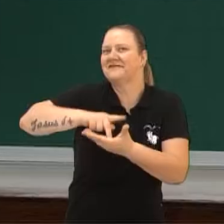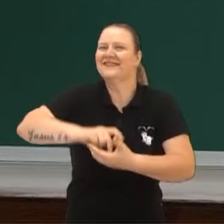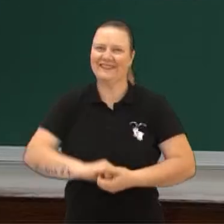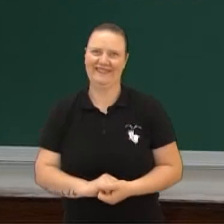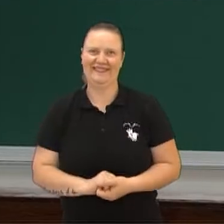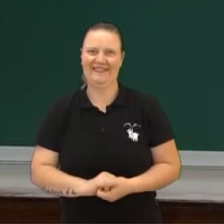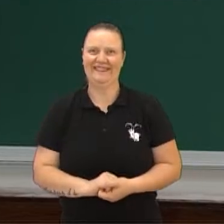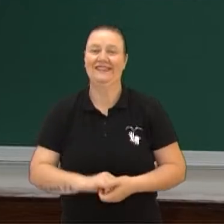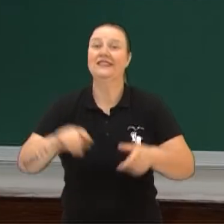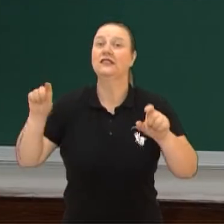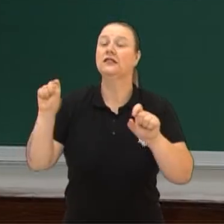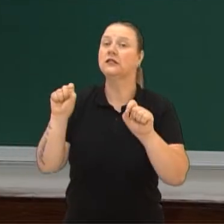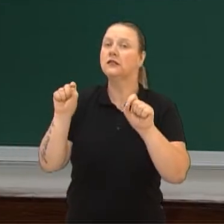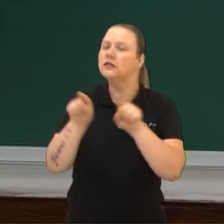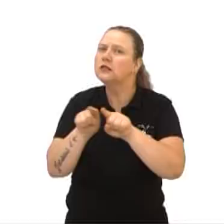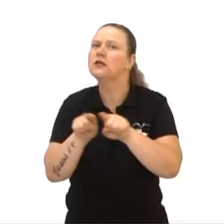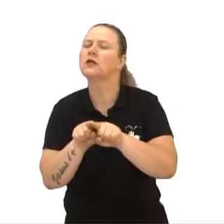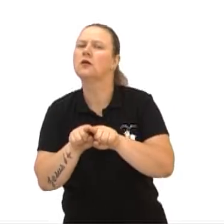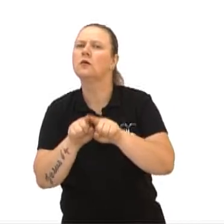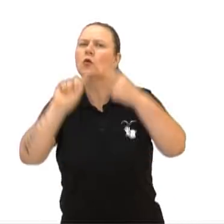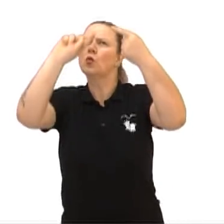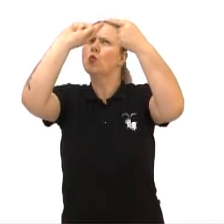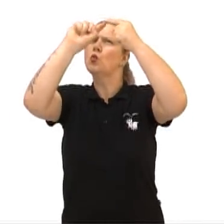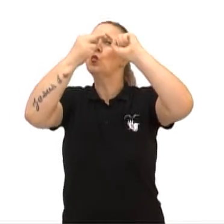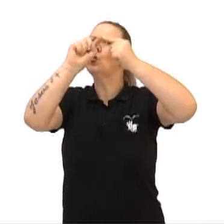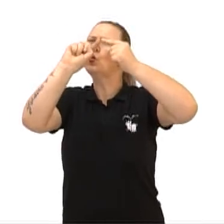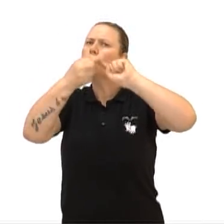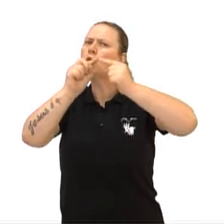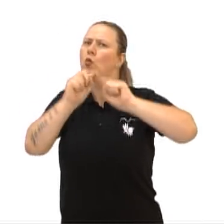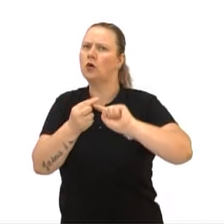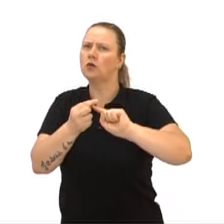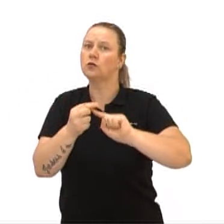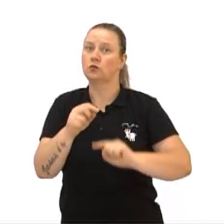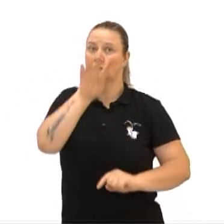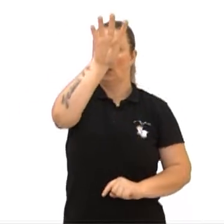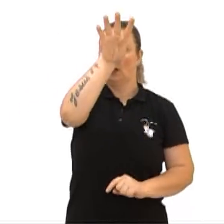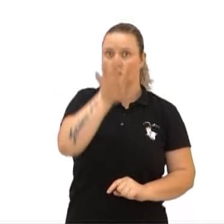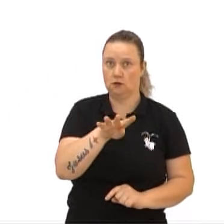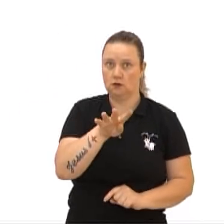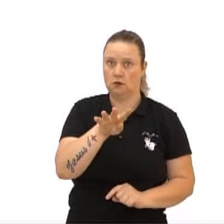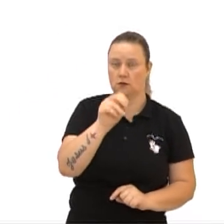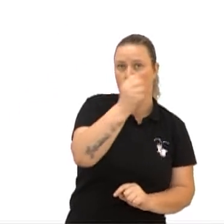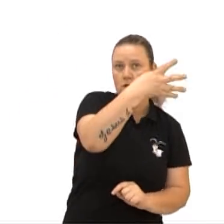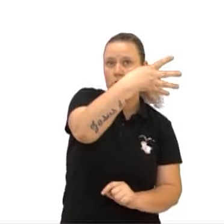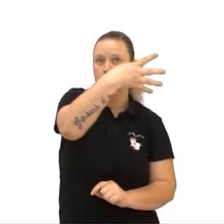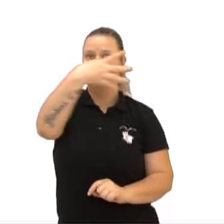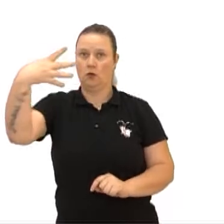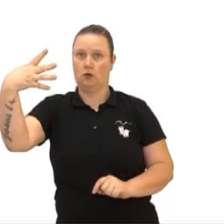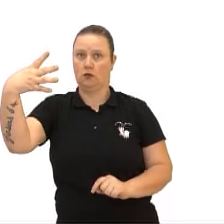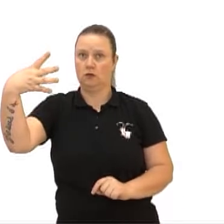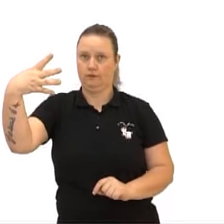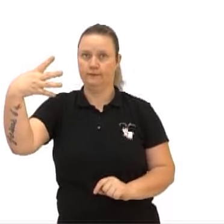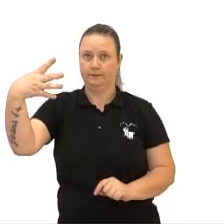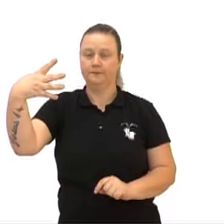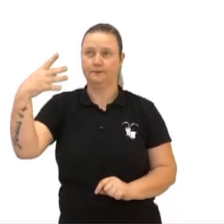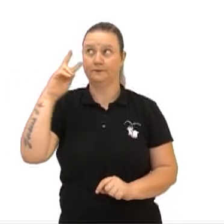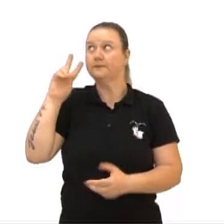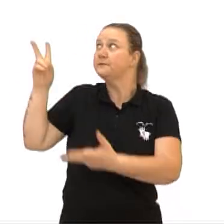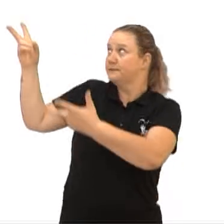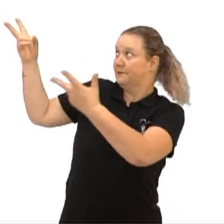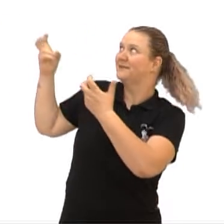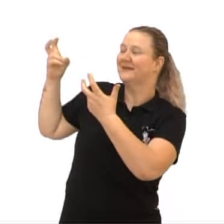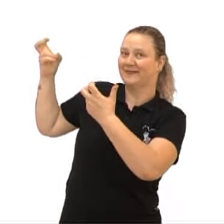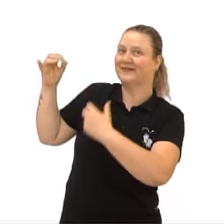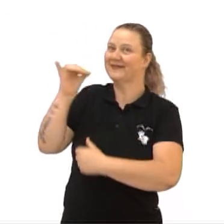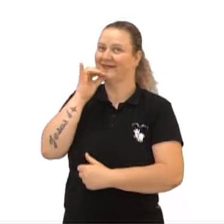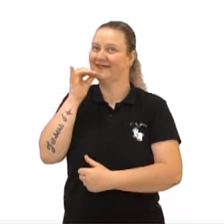lá. Os dados se relacionam horizontalmente e verticalmente. Para isso, alinhamos os dados, tá bom? Olha só